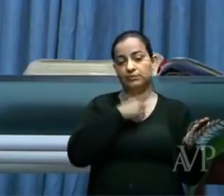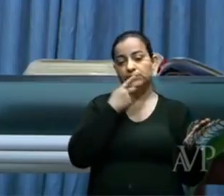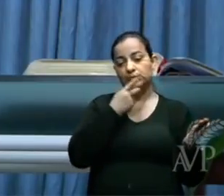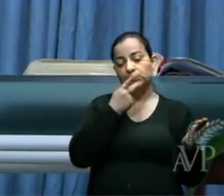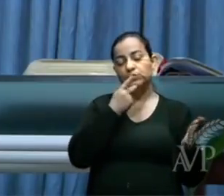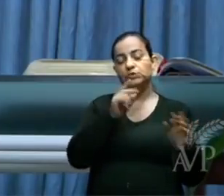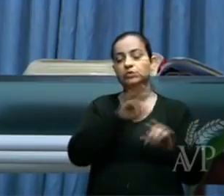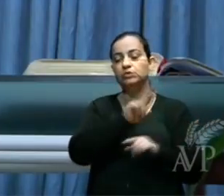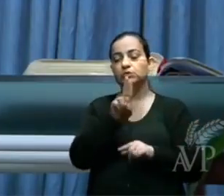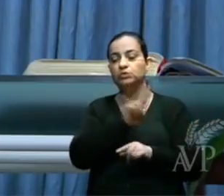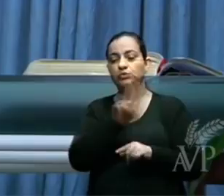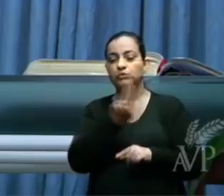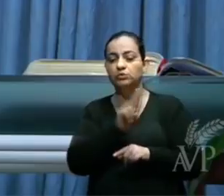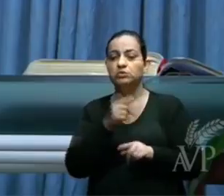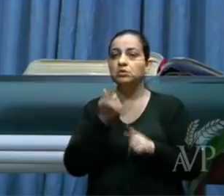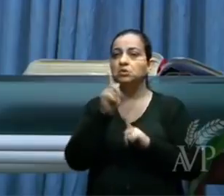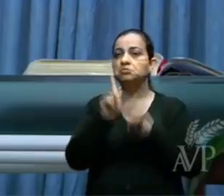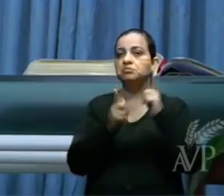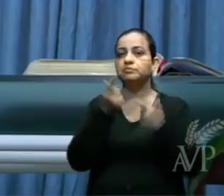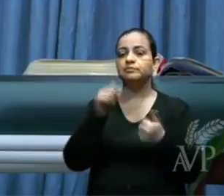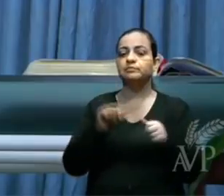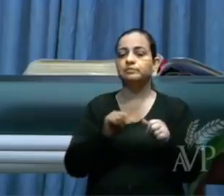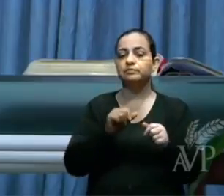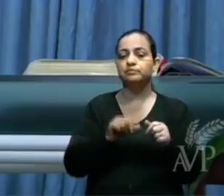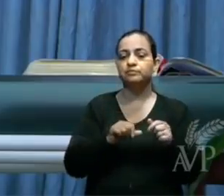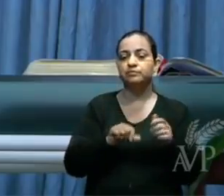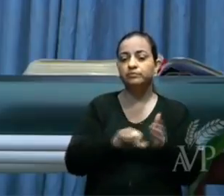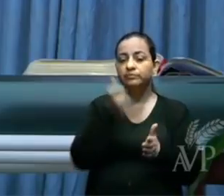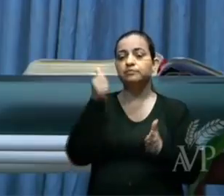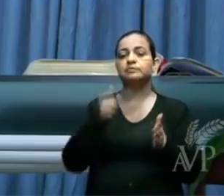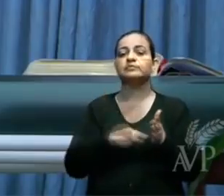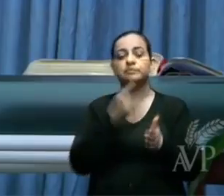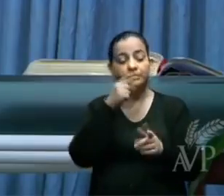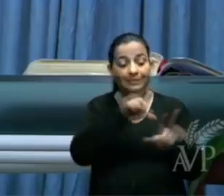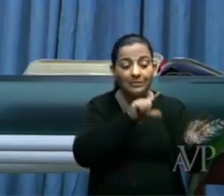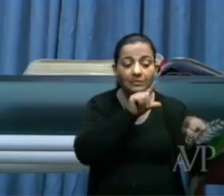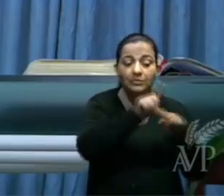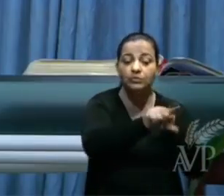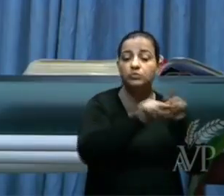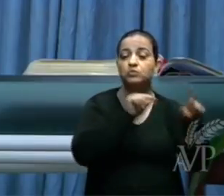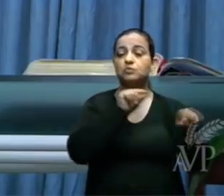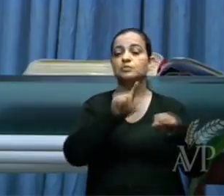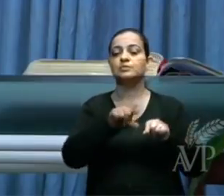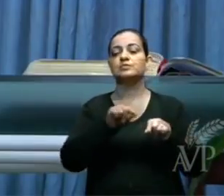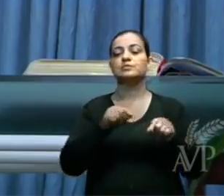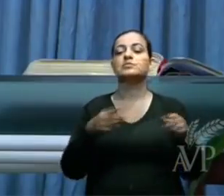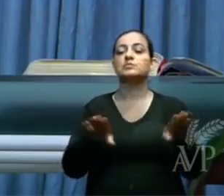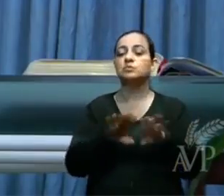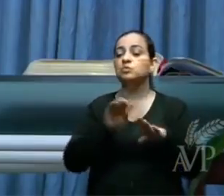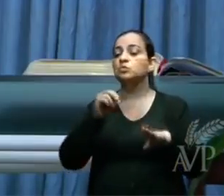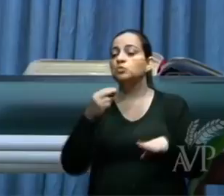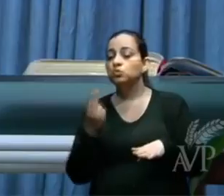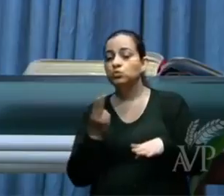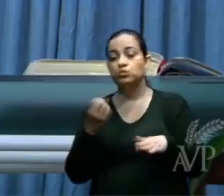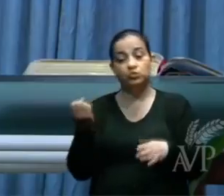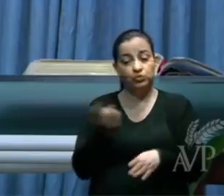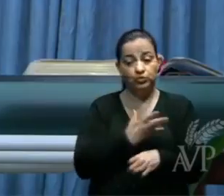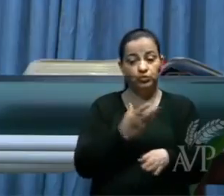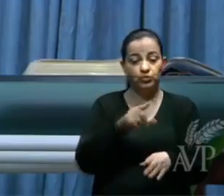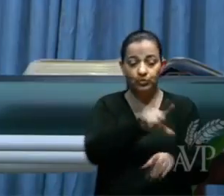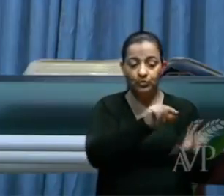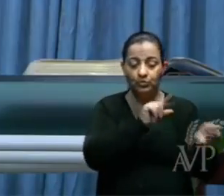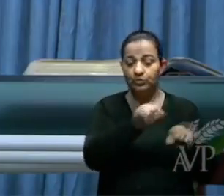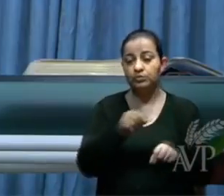ela é chamada algumas vezes a escolhida a eleita ou remanescente da